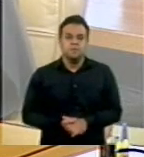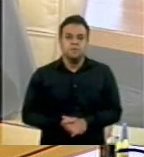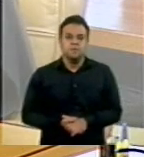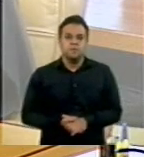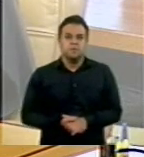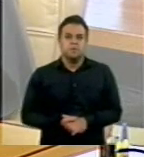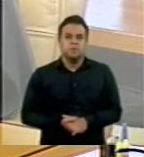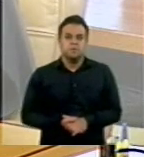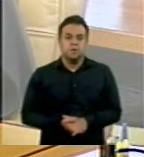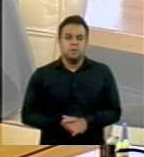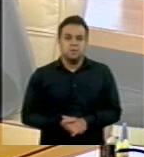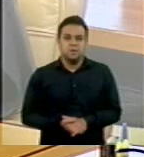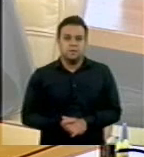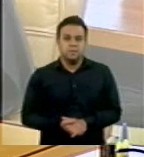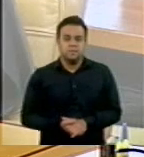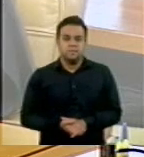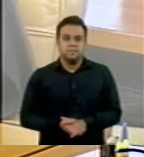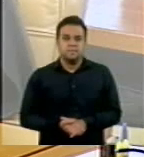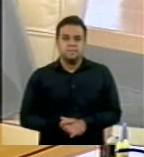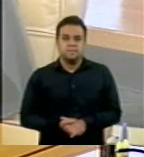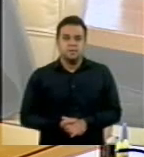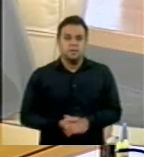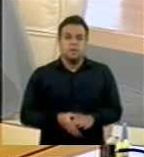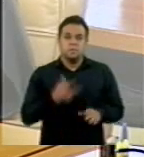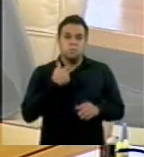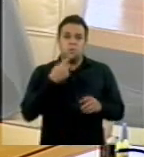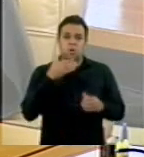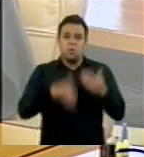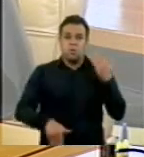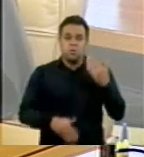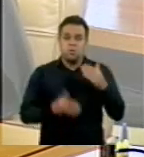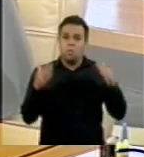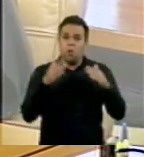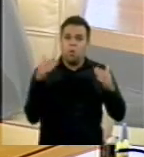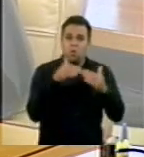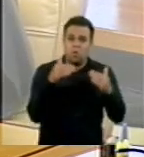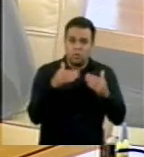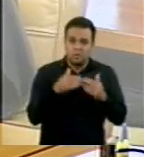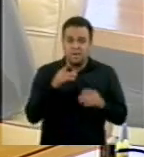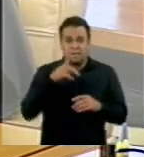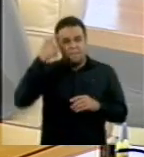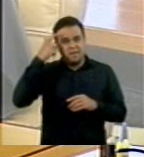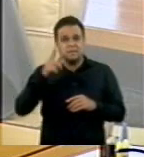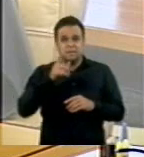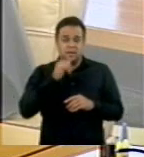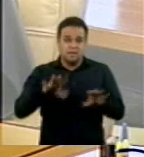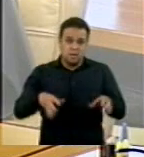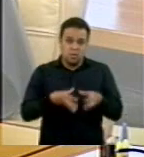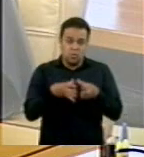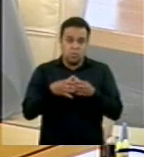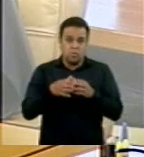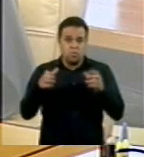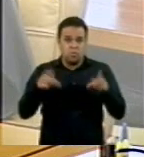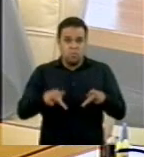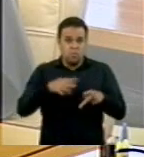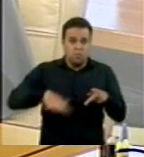de agir que evidencie um amiudar desse princípio maior, tolhendo parcela da população de sua